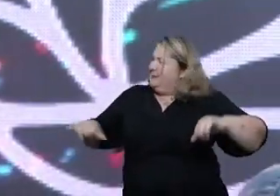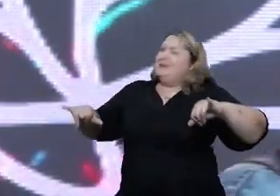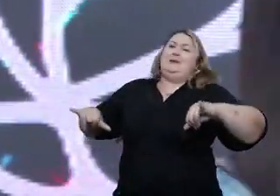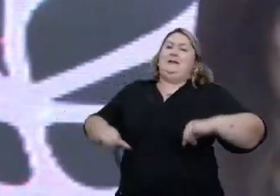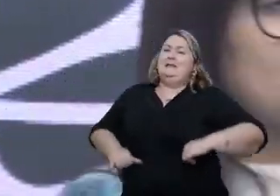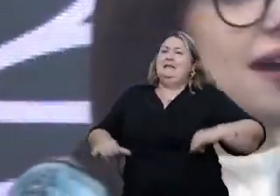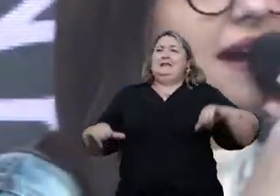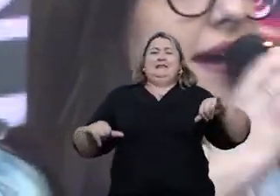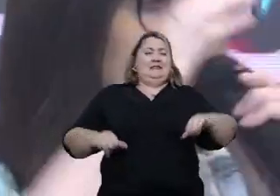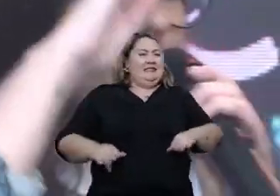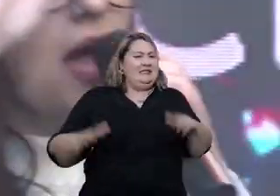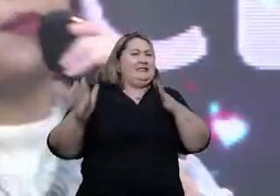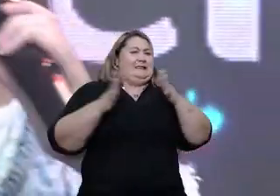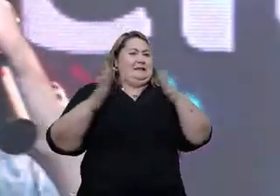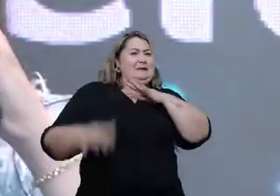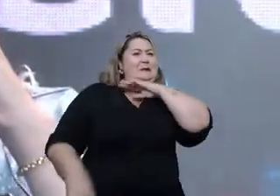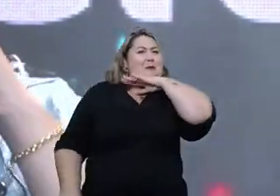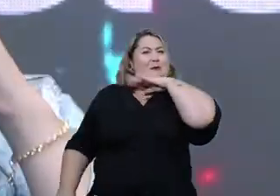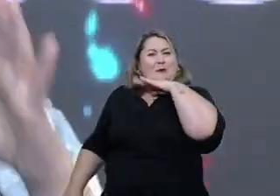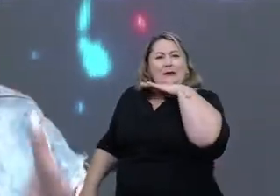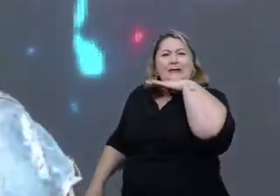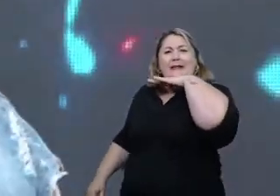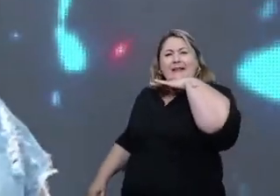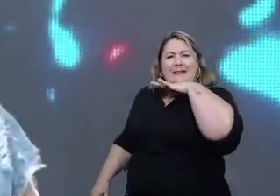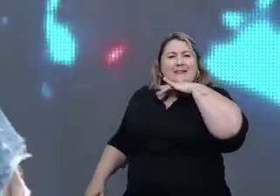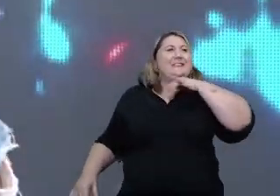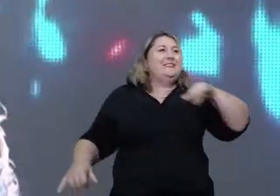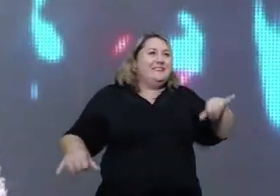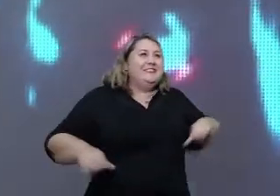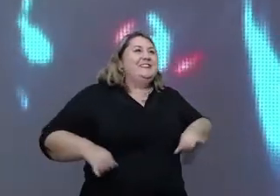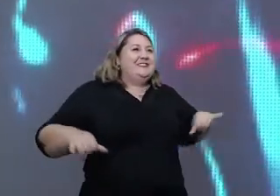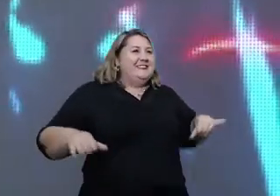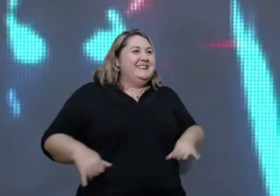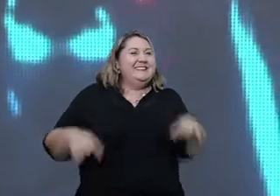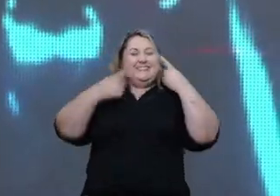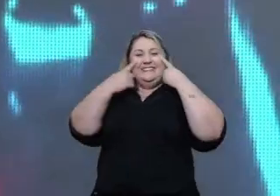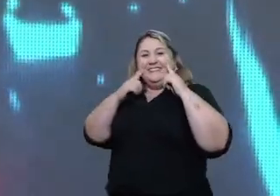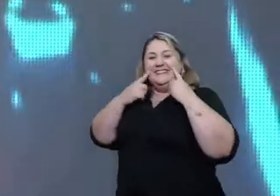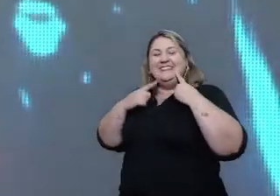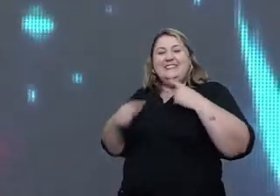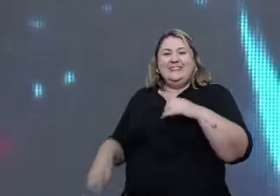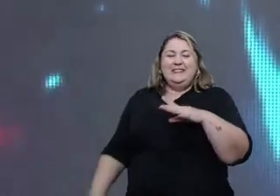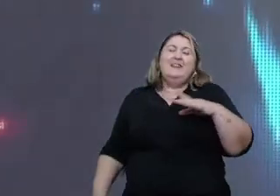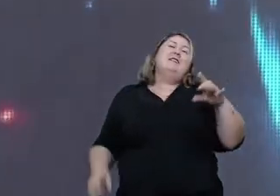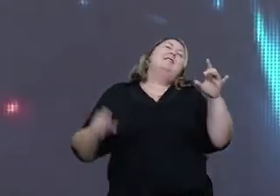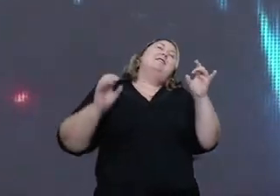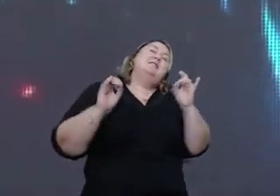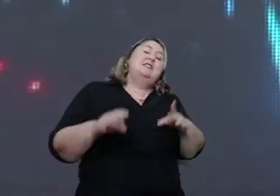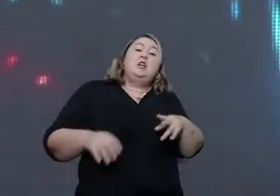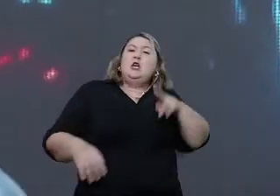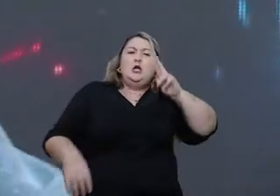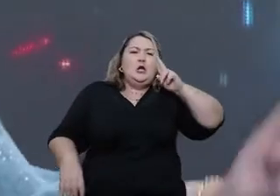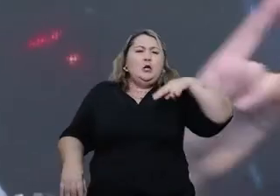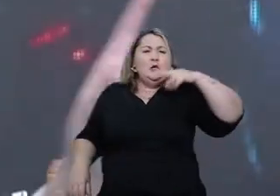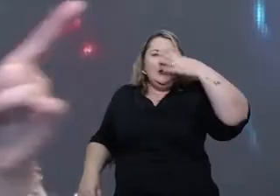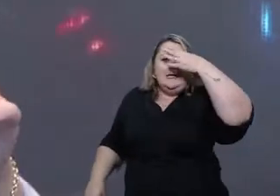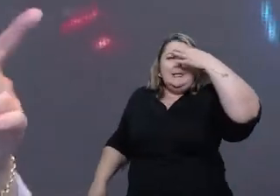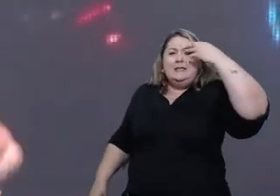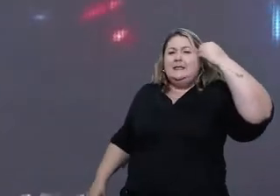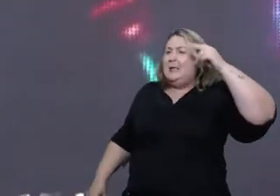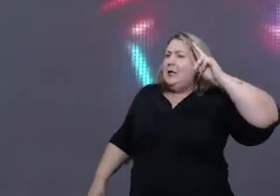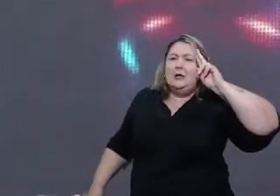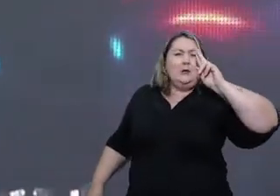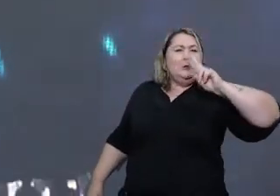também passei por esses maus bocados. Sofri, chorei, largado. E não